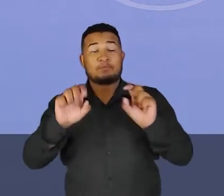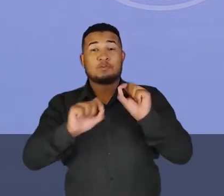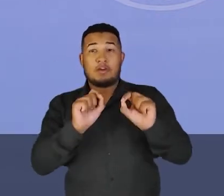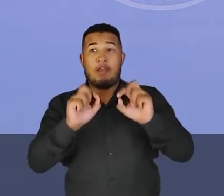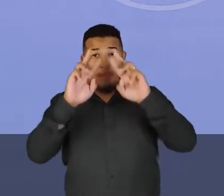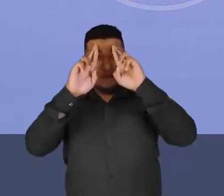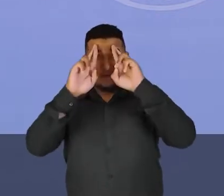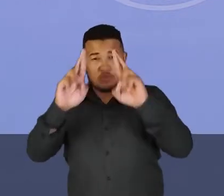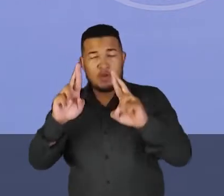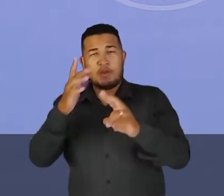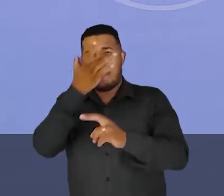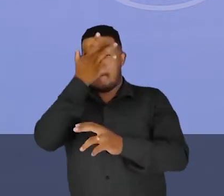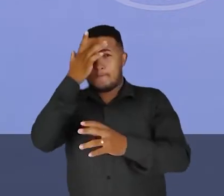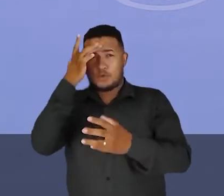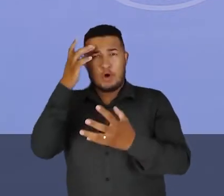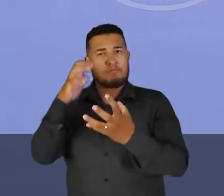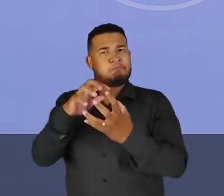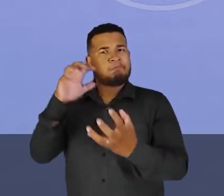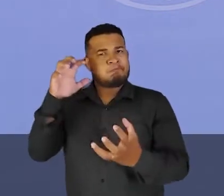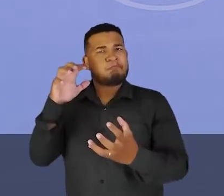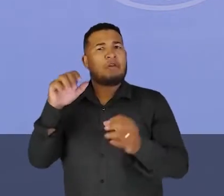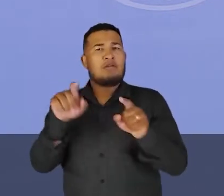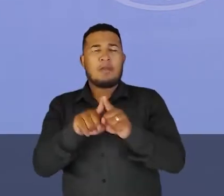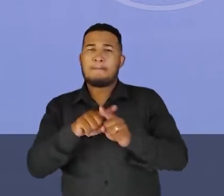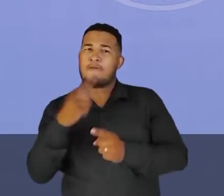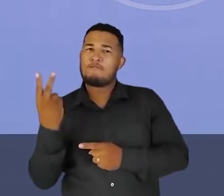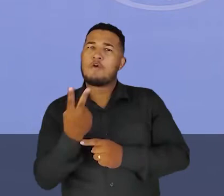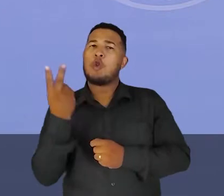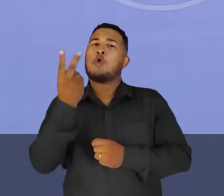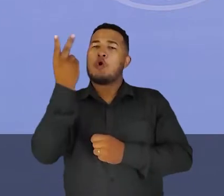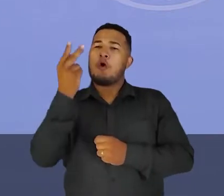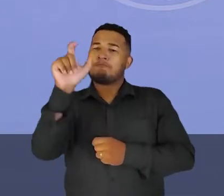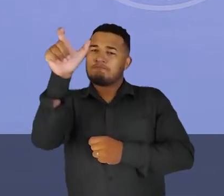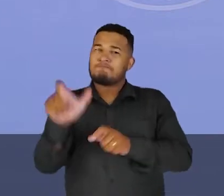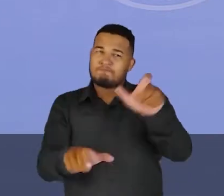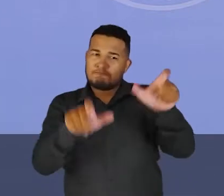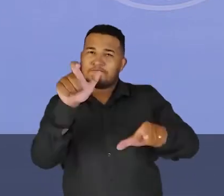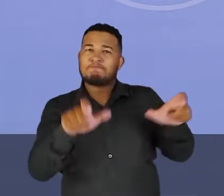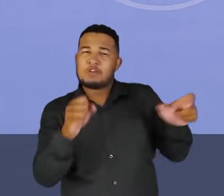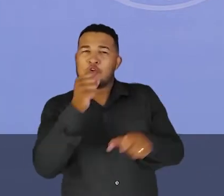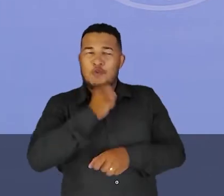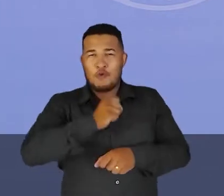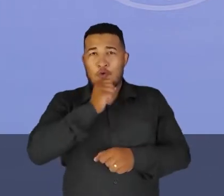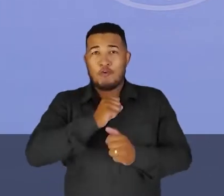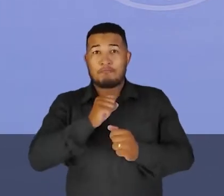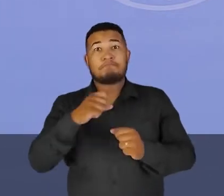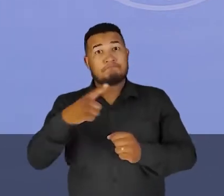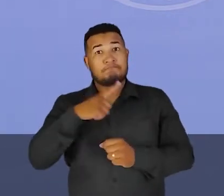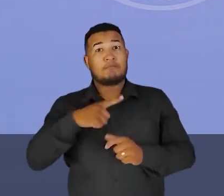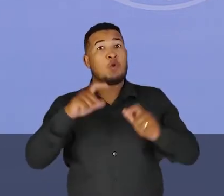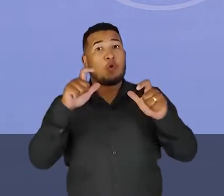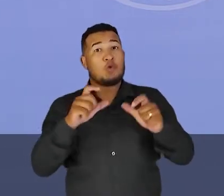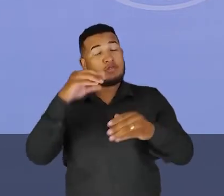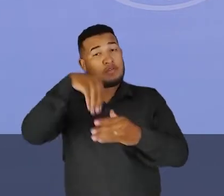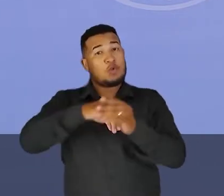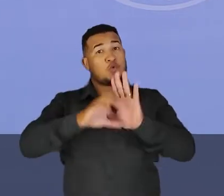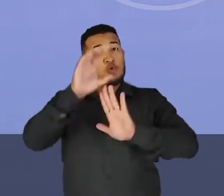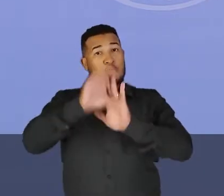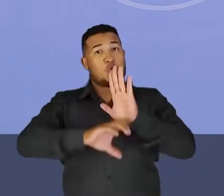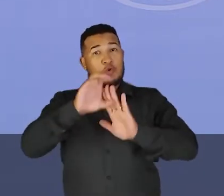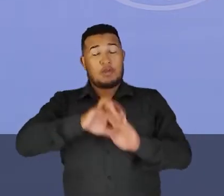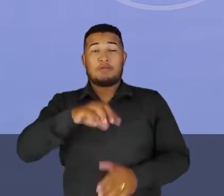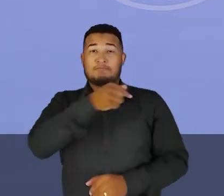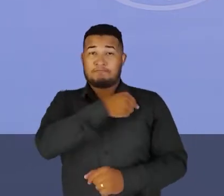aos idosos, valorização, com os idosos, está presente no currículo do Estado